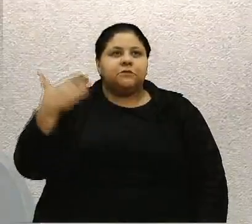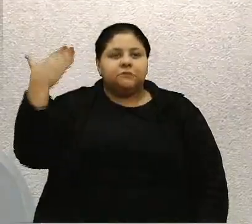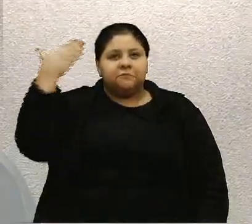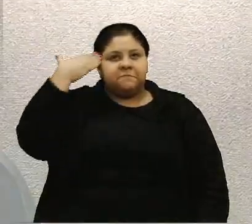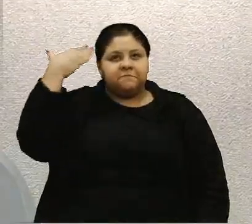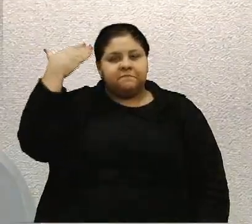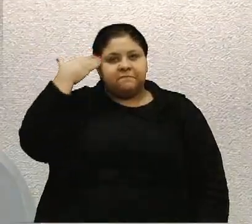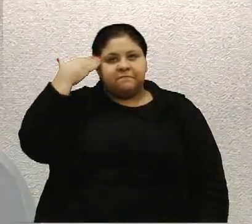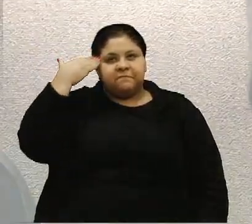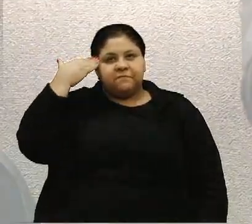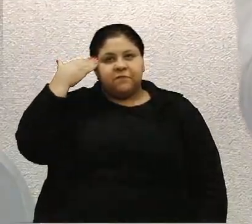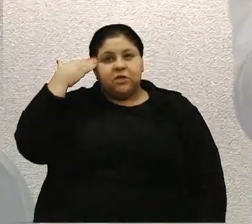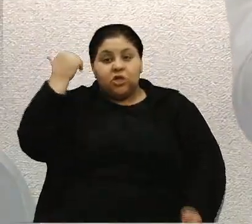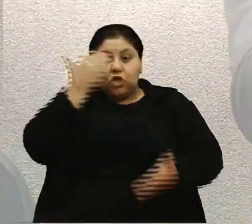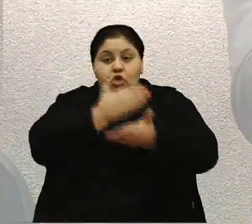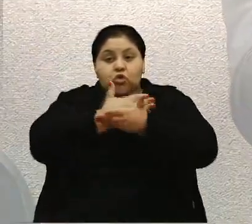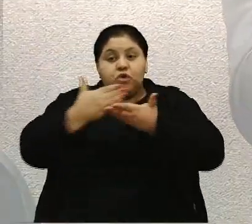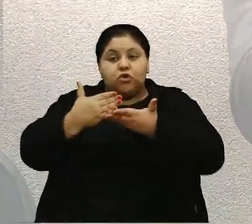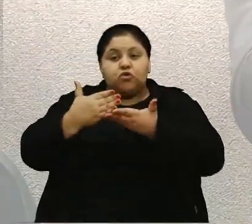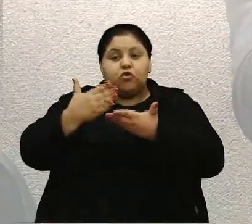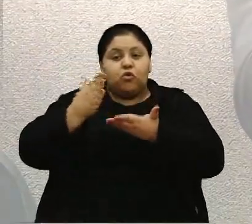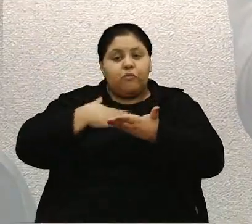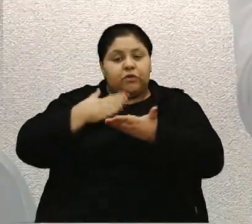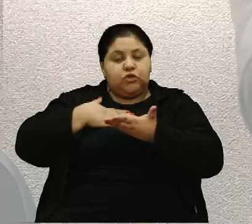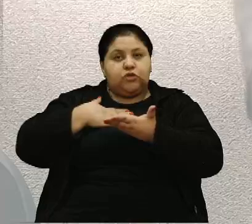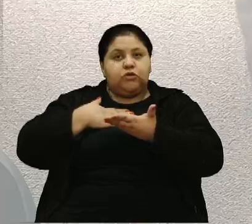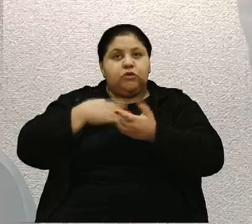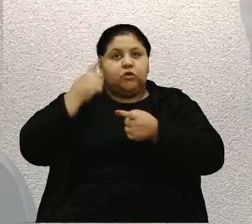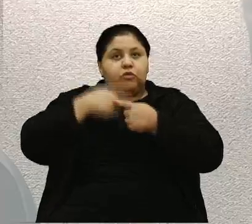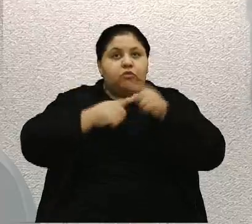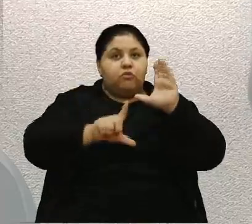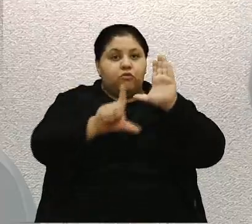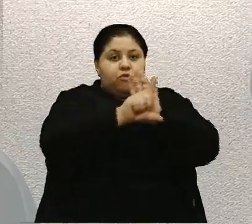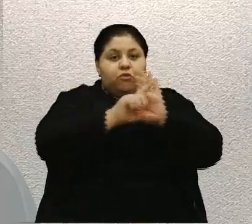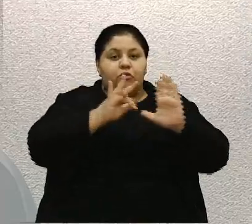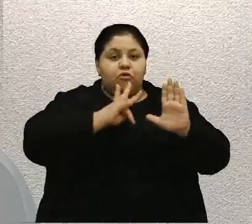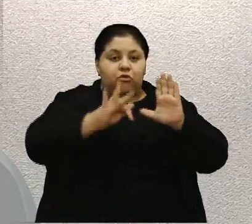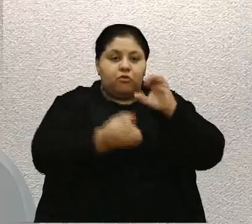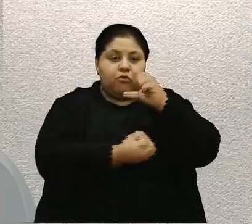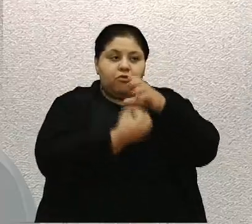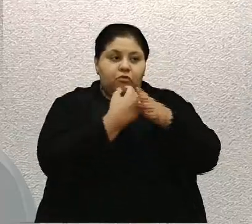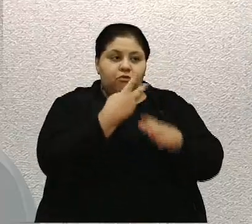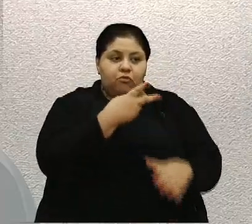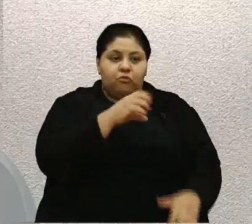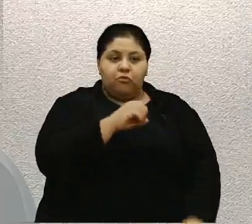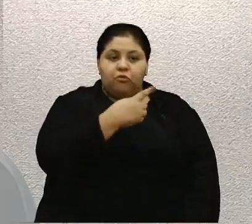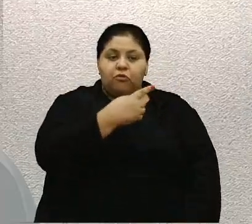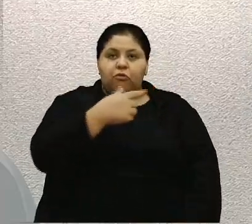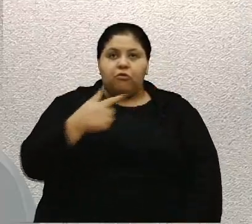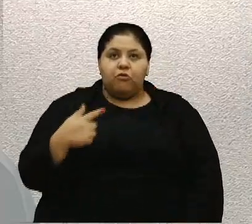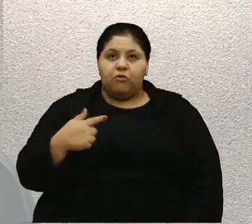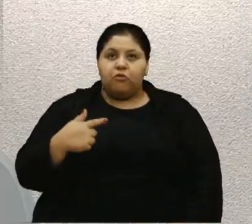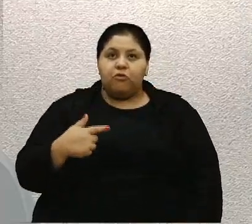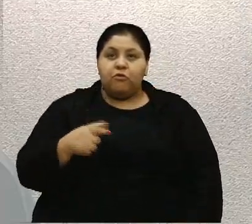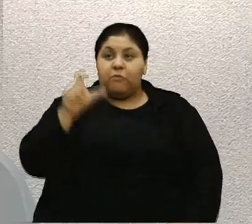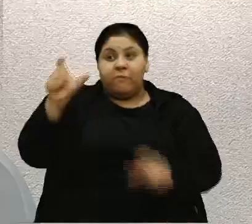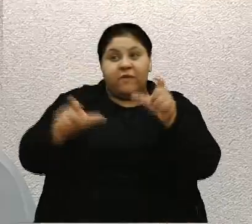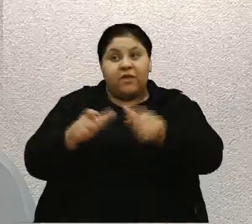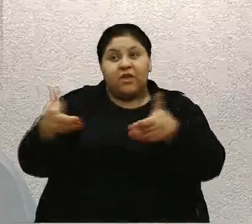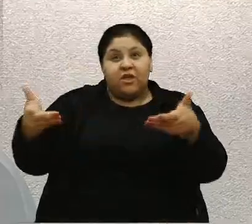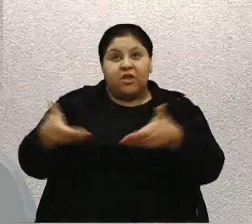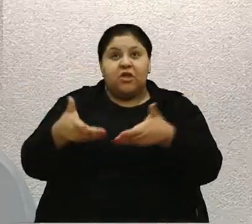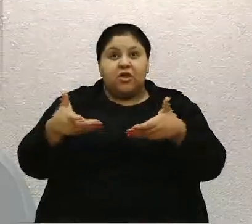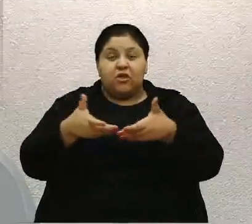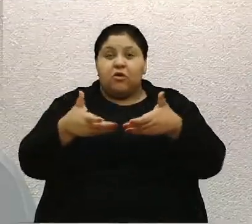que o pontapé inicial nasceu junto comigo, porque a lei federal foi criada em 2017 e gente que hoje se diz pai